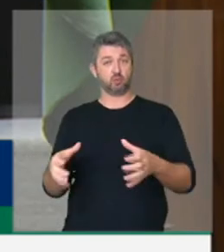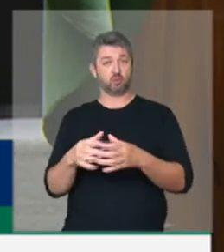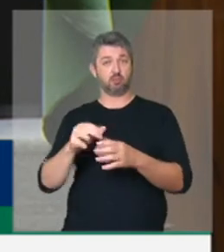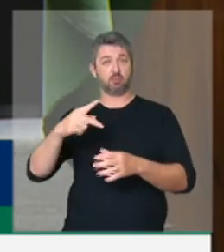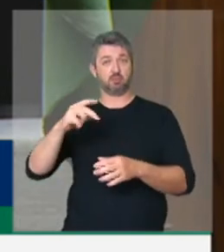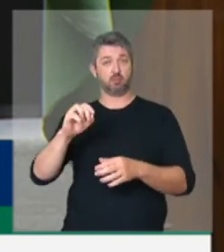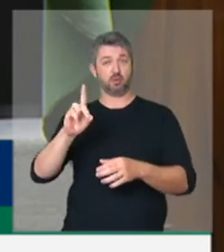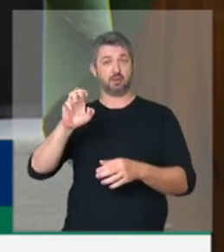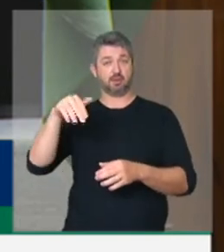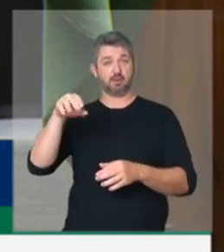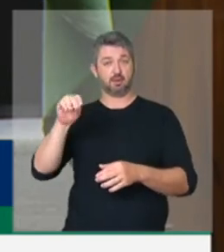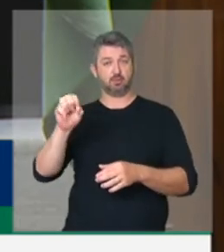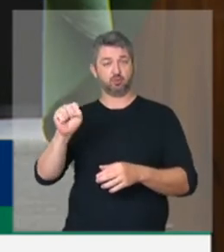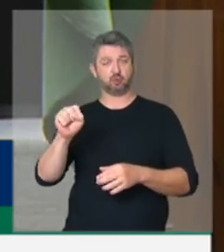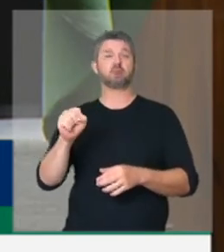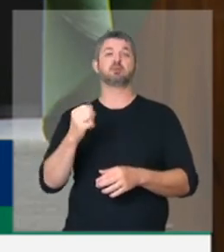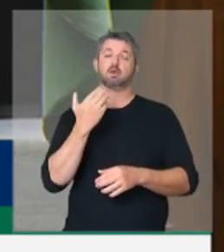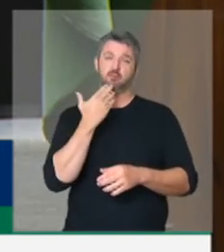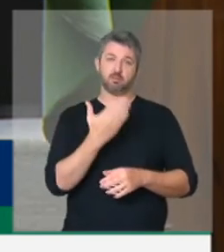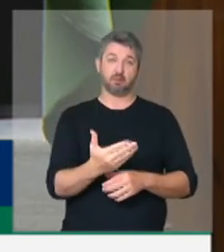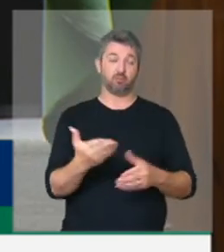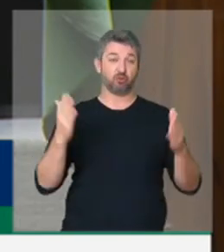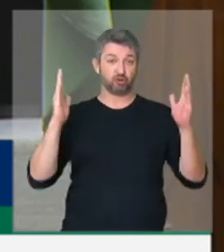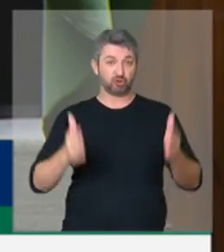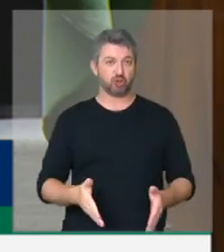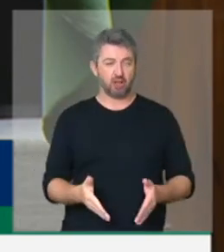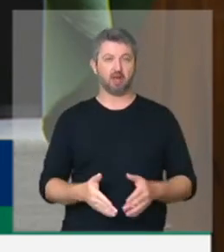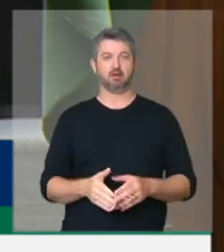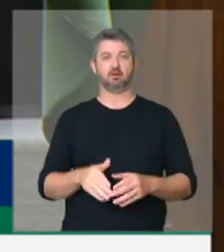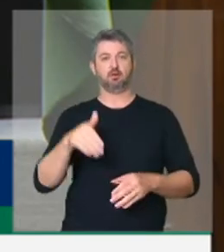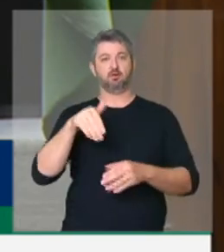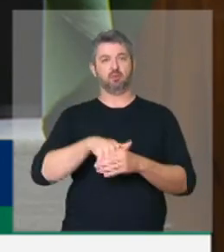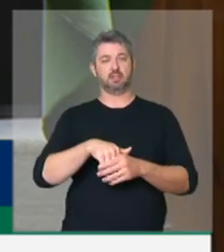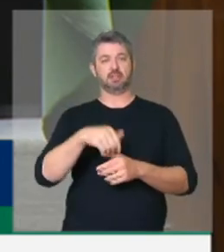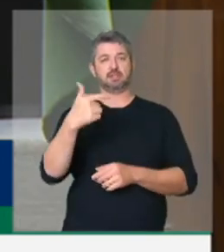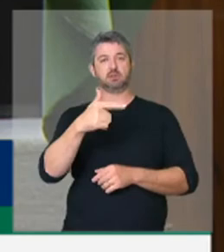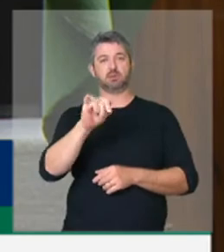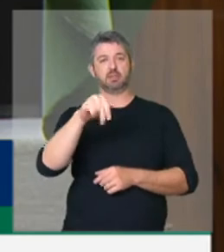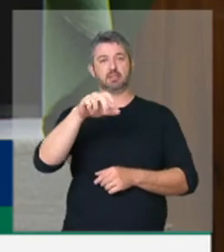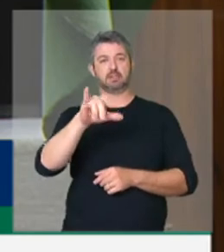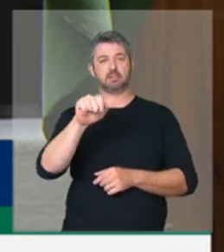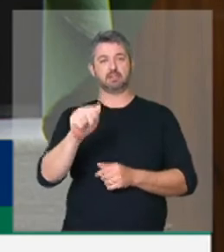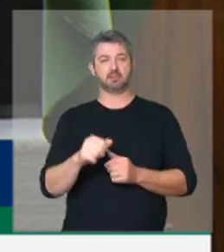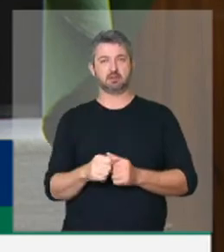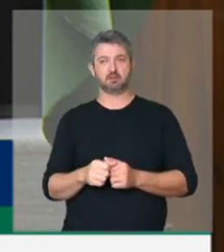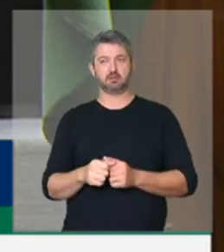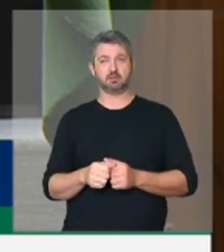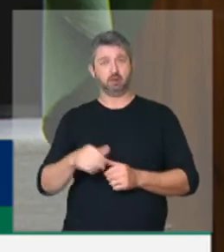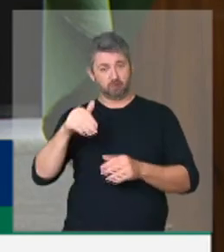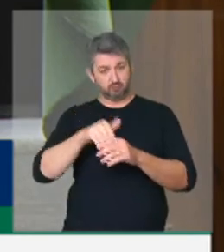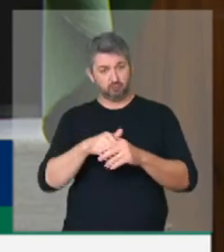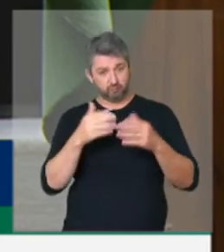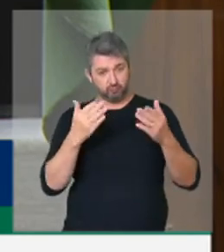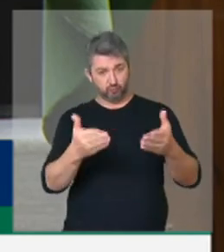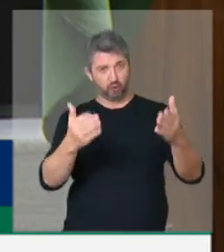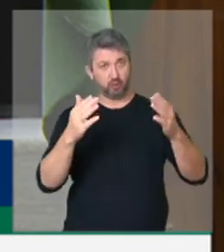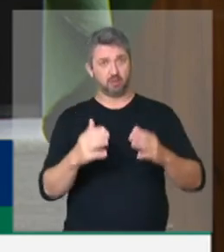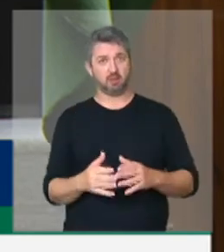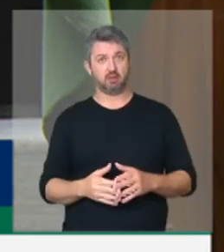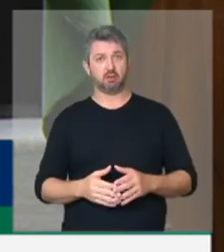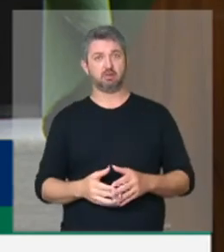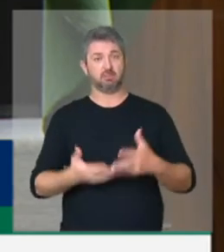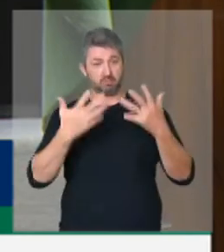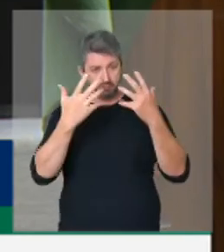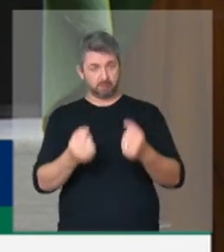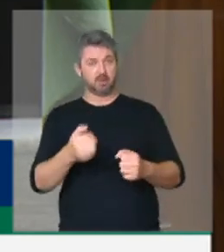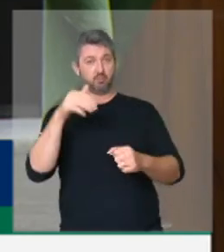Podemos é para votar já a prisão em segunda instância. Coloque em votação. Vamos ao